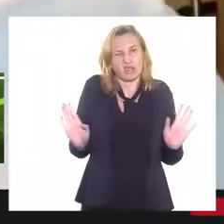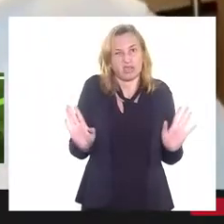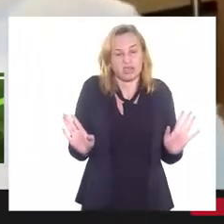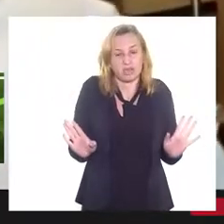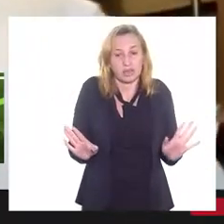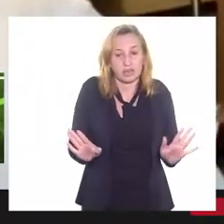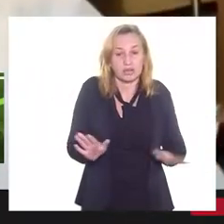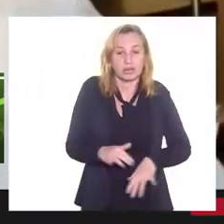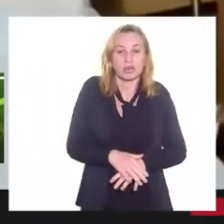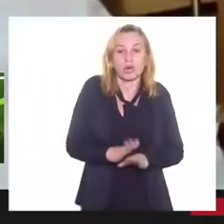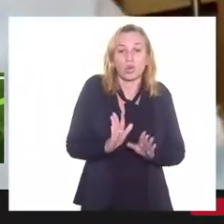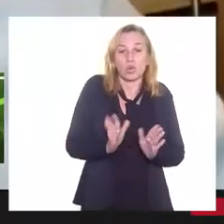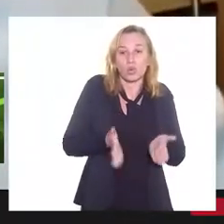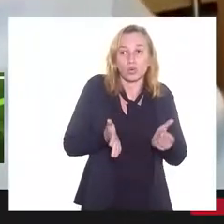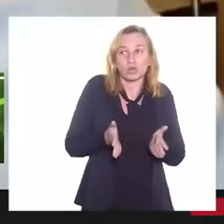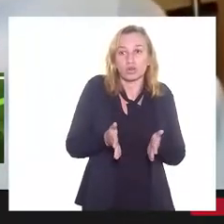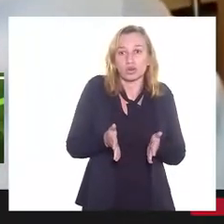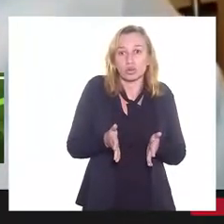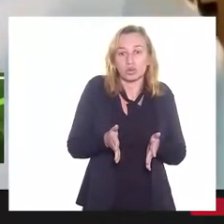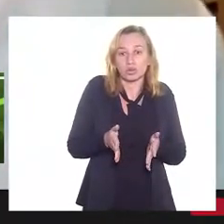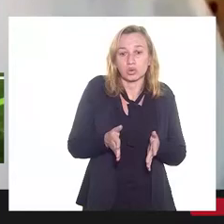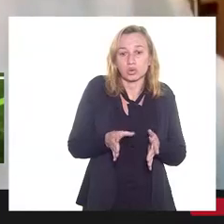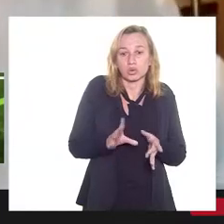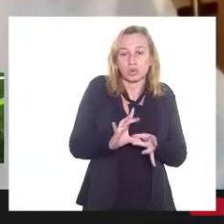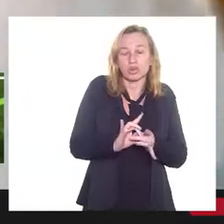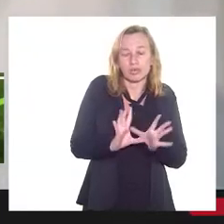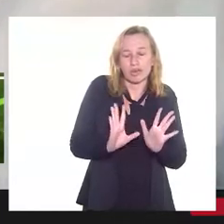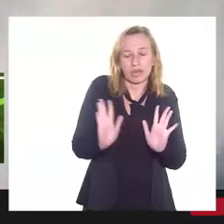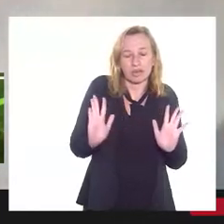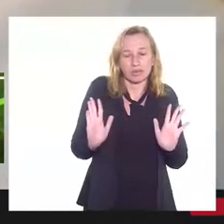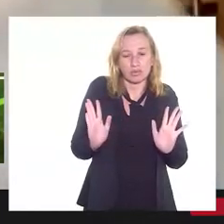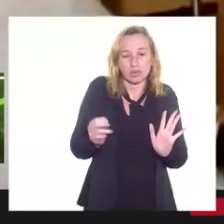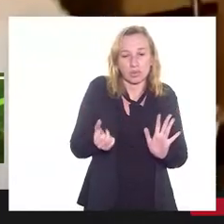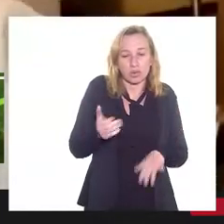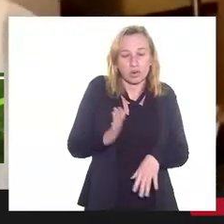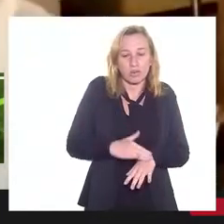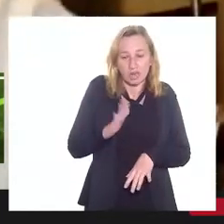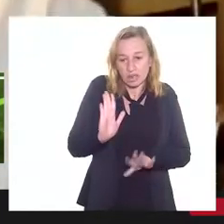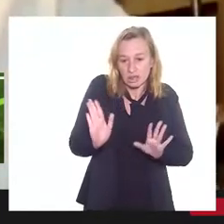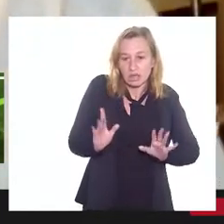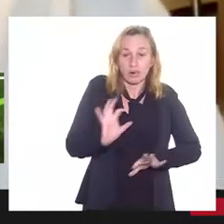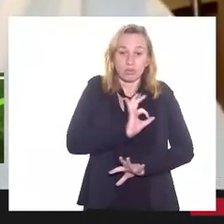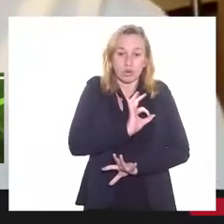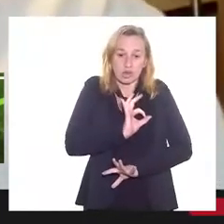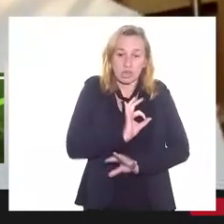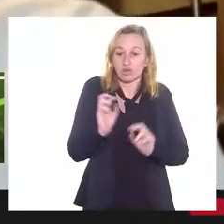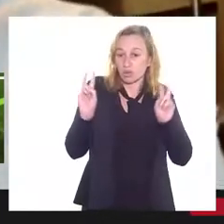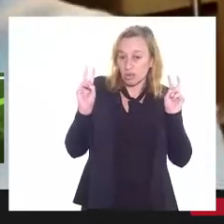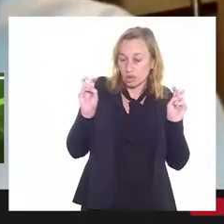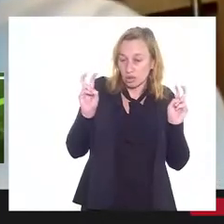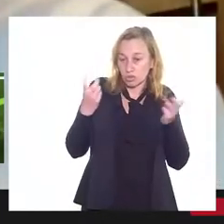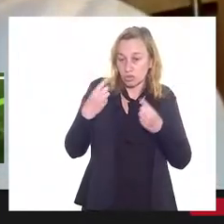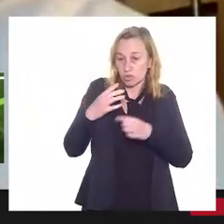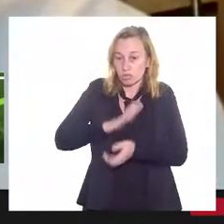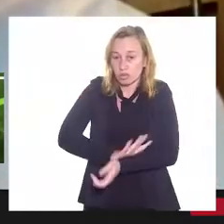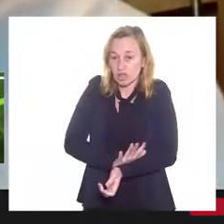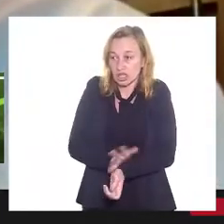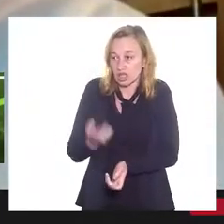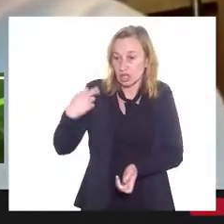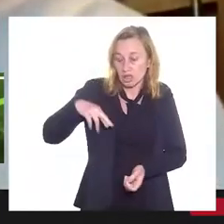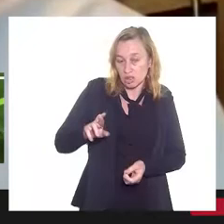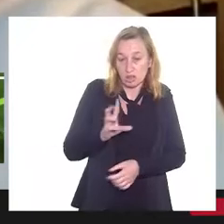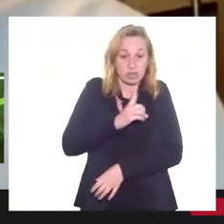até uma mais Rádio Boa Vontade dos agentes policiais em relação aos casos de intolerância tá aí